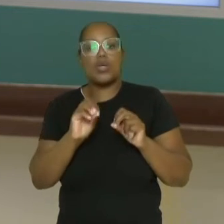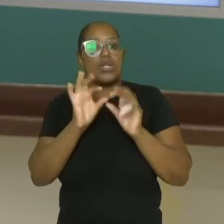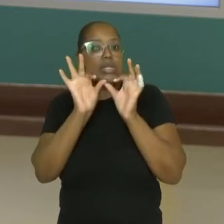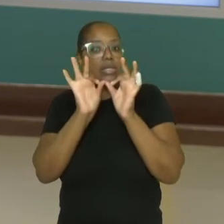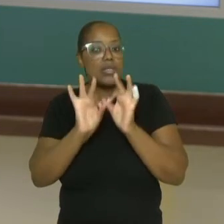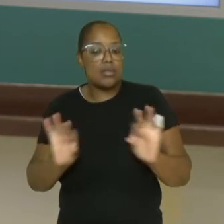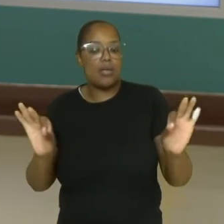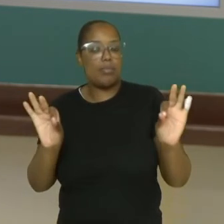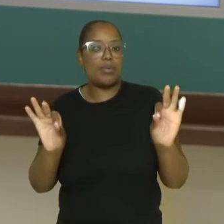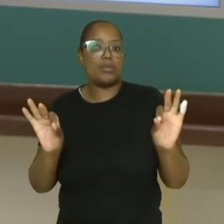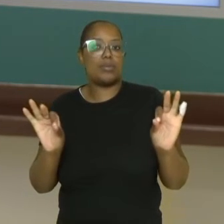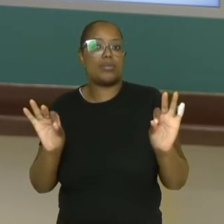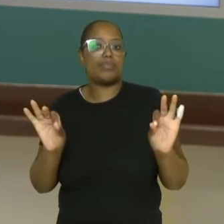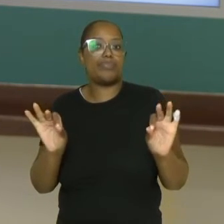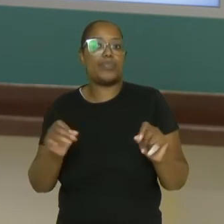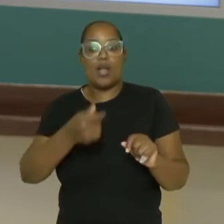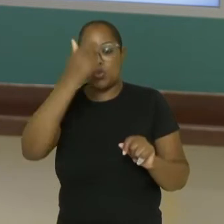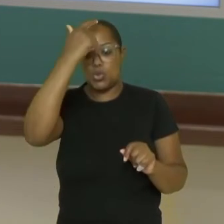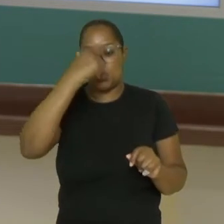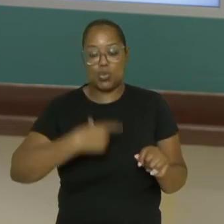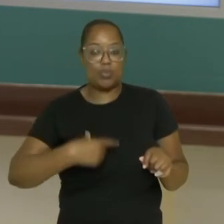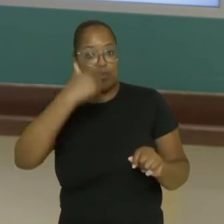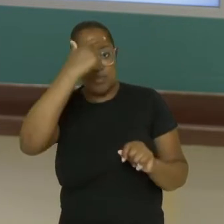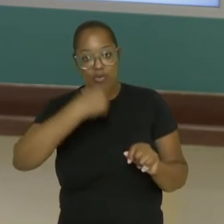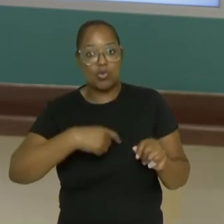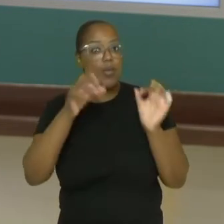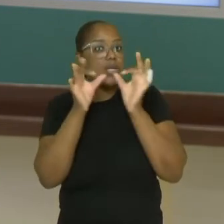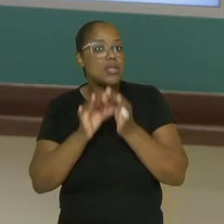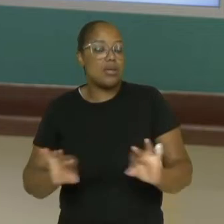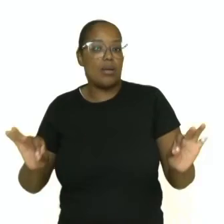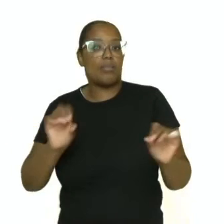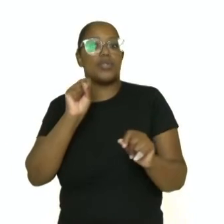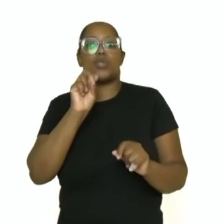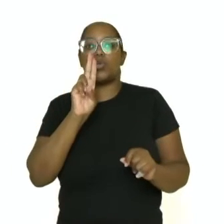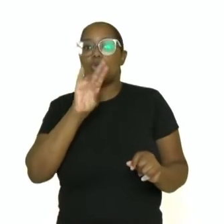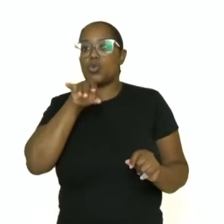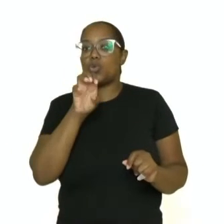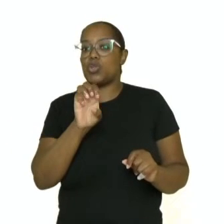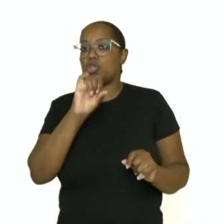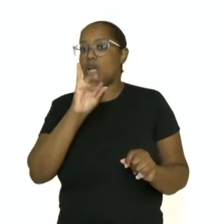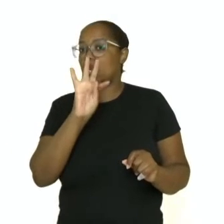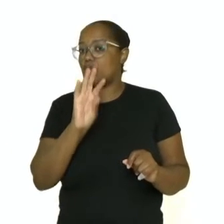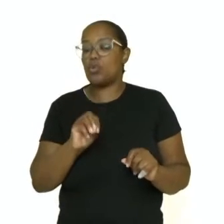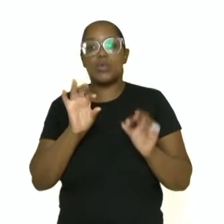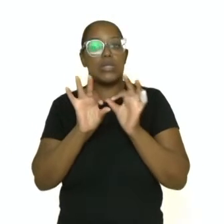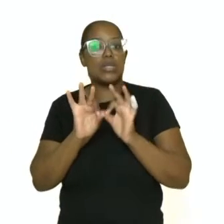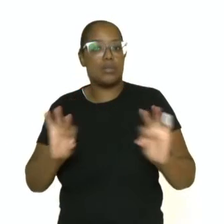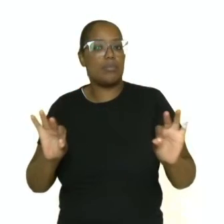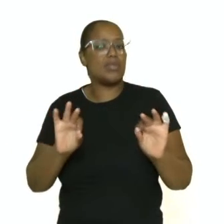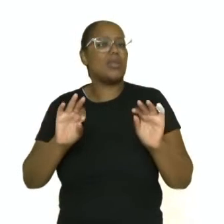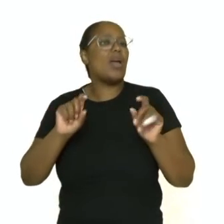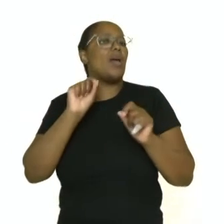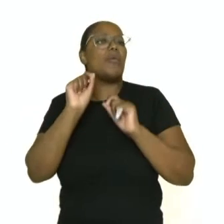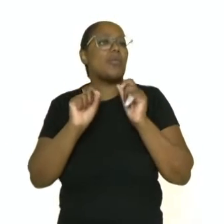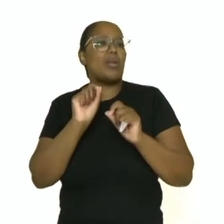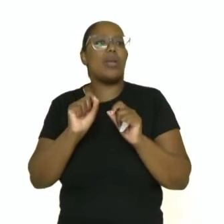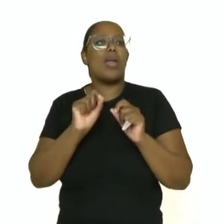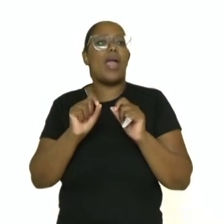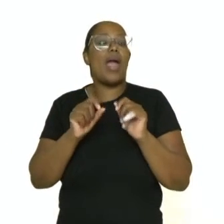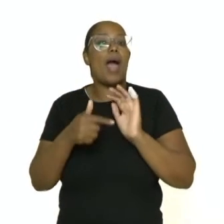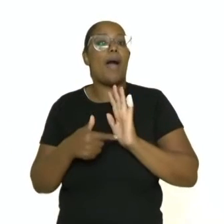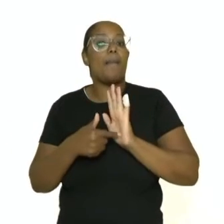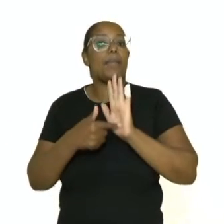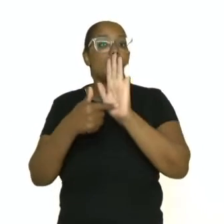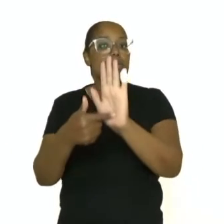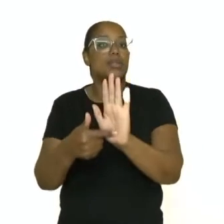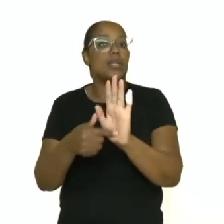simples? Dentro aqui da gramática, das normativas de língua portuguesa. Sujeito simples é o sujeito que apresenta